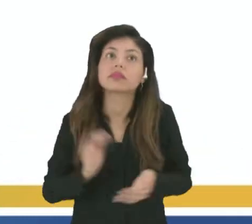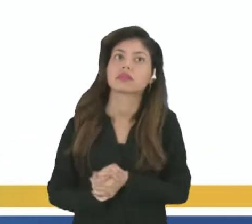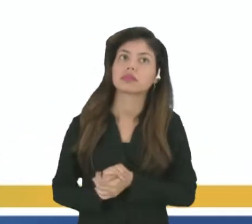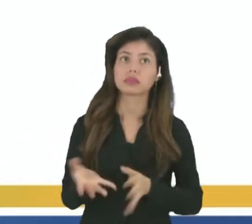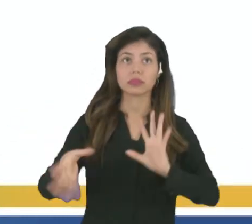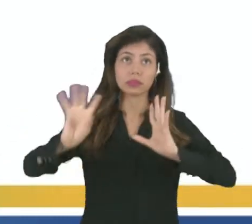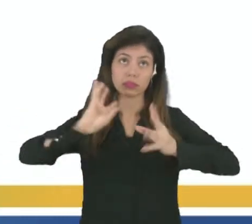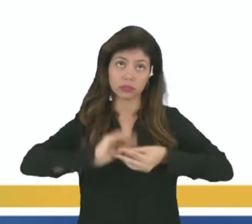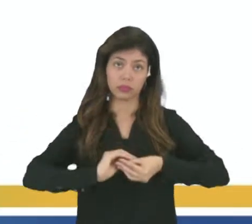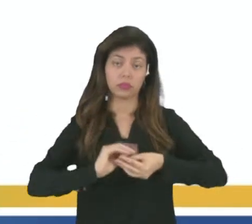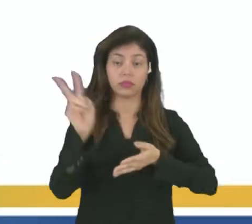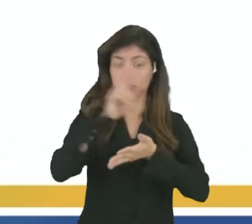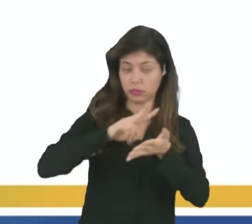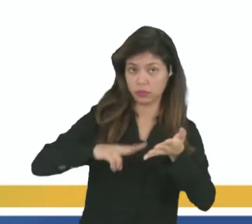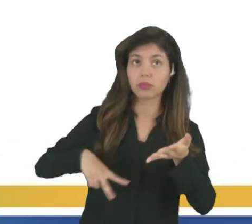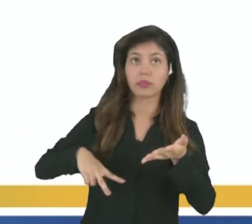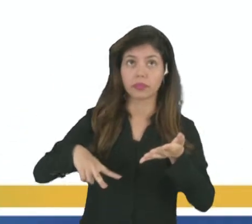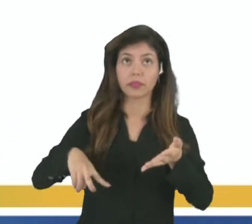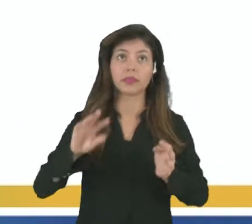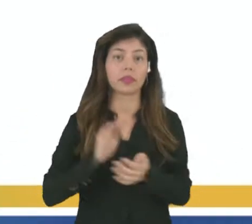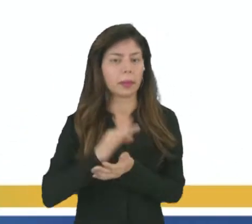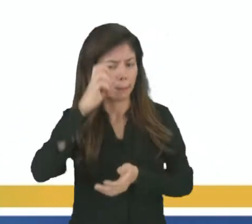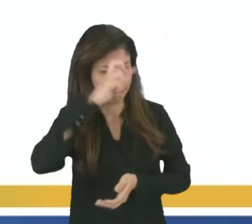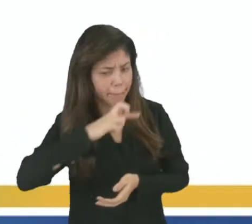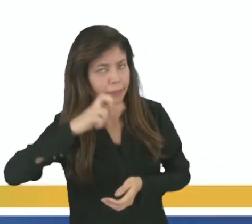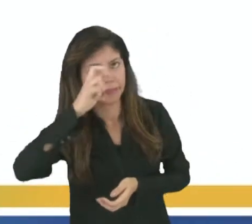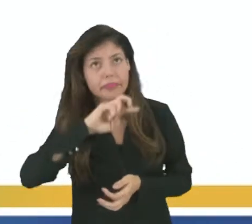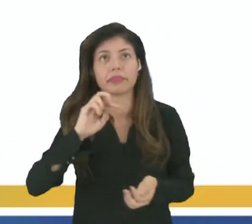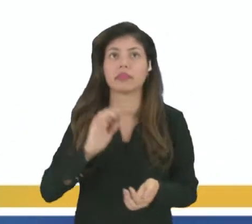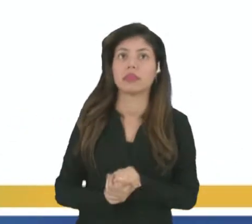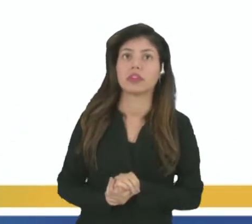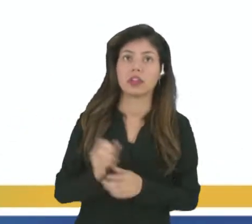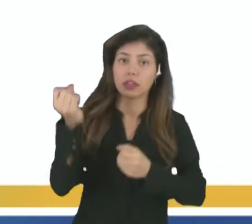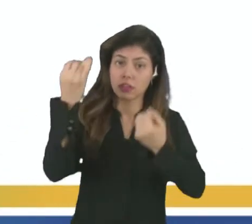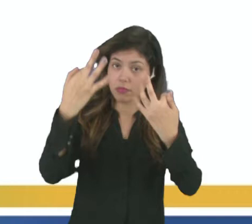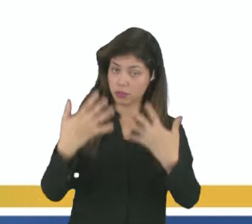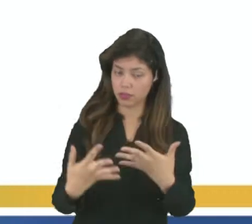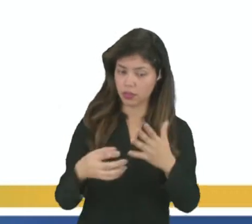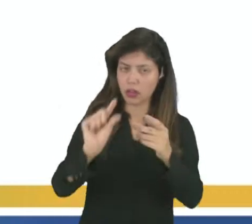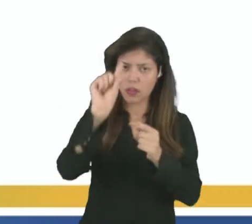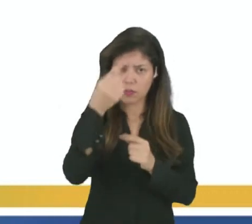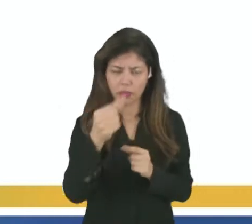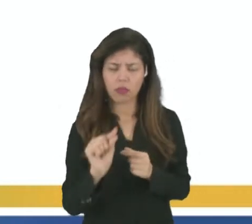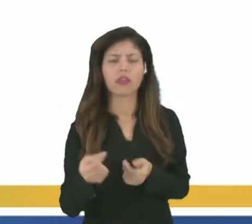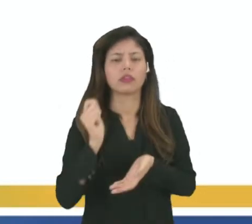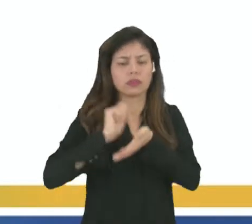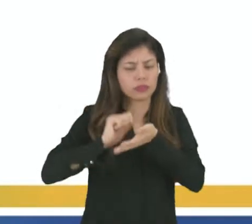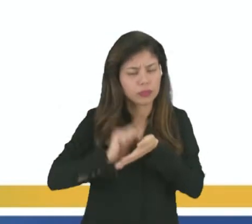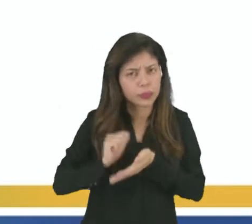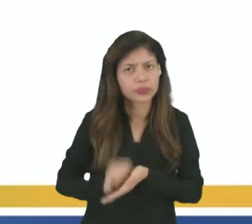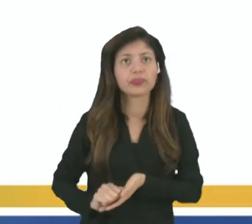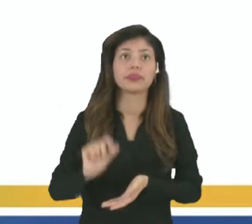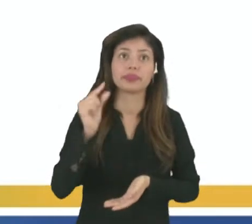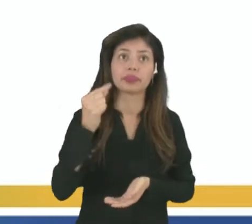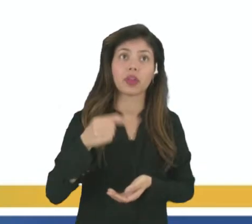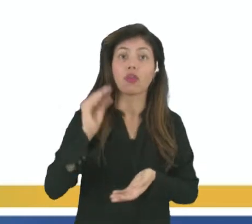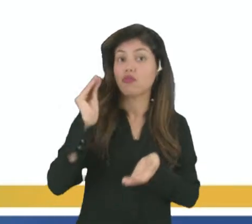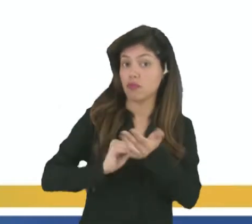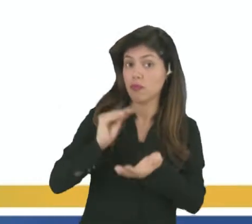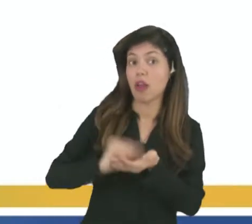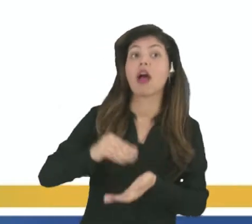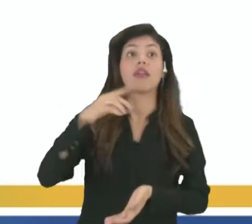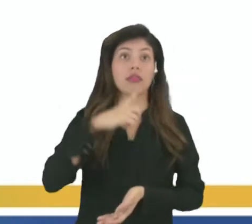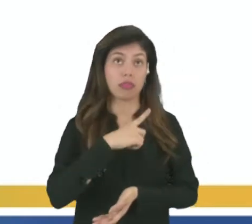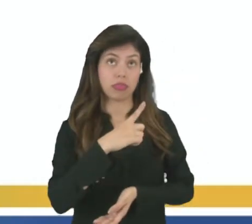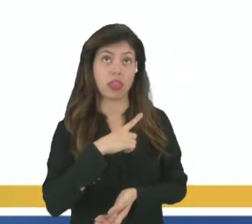Então, resumir é um ato de ler, analisar, traçar em poucas linhas o fato essencial que se trata